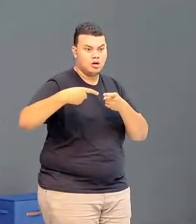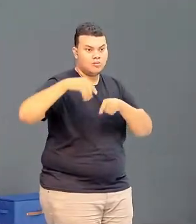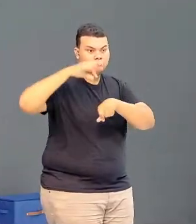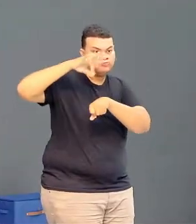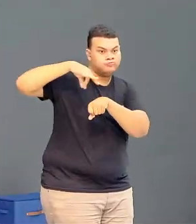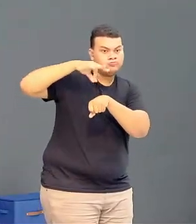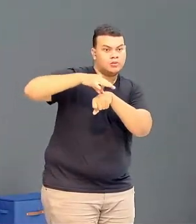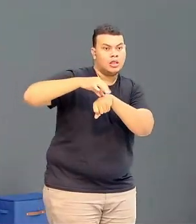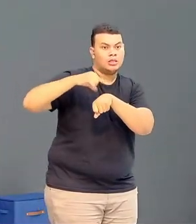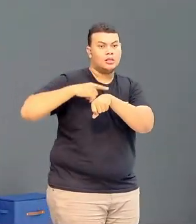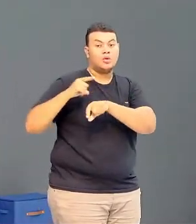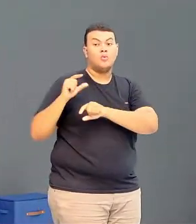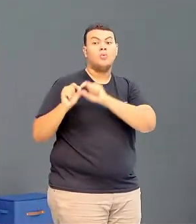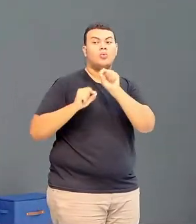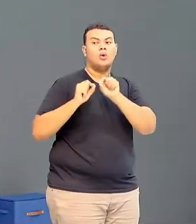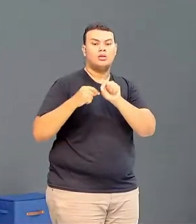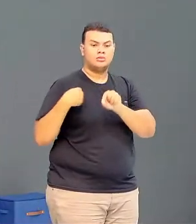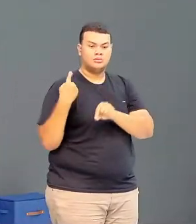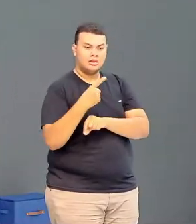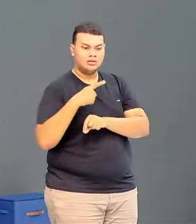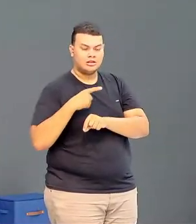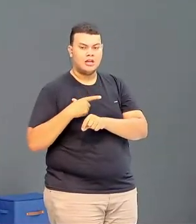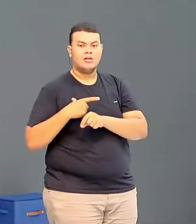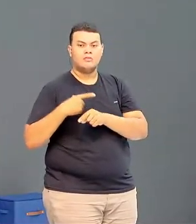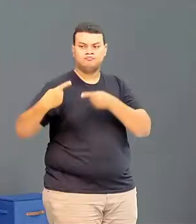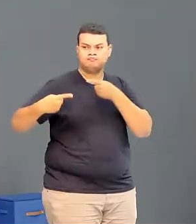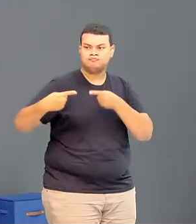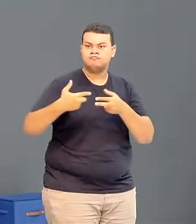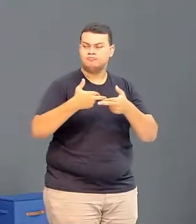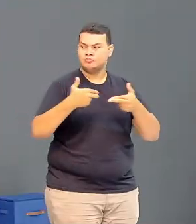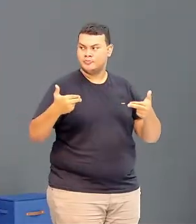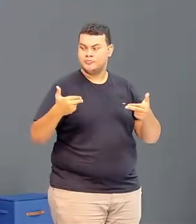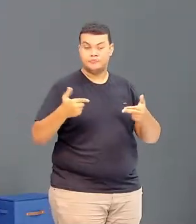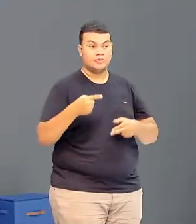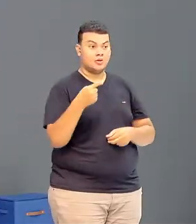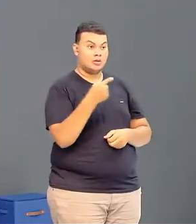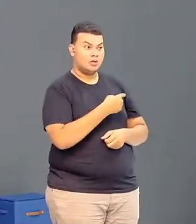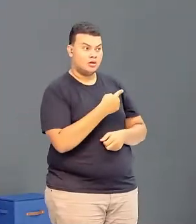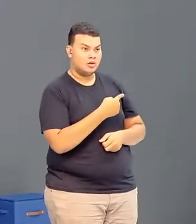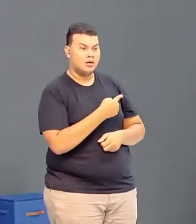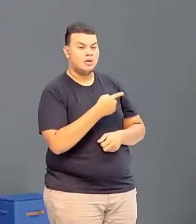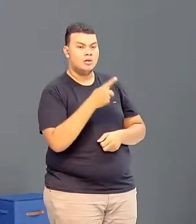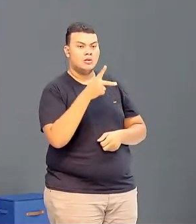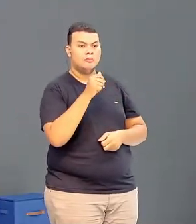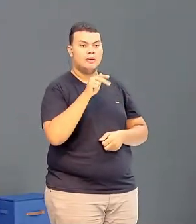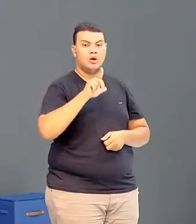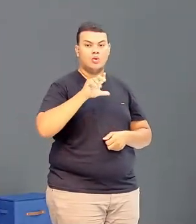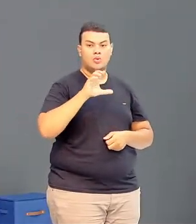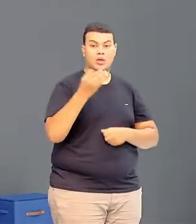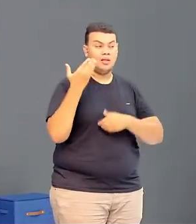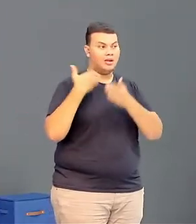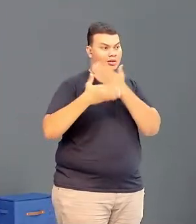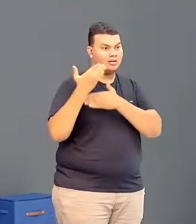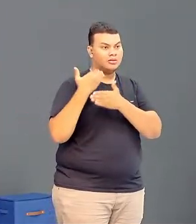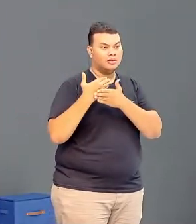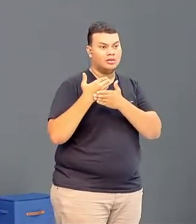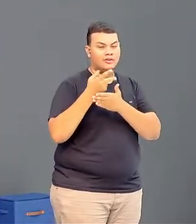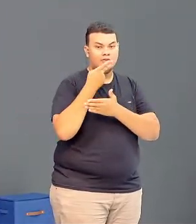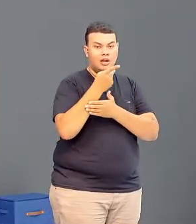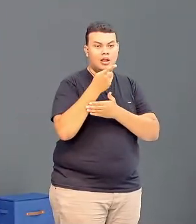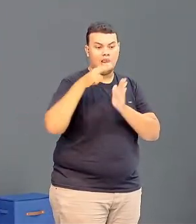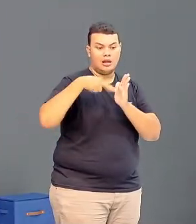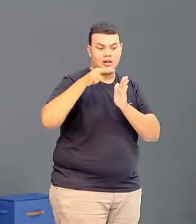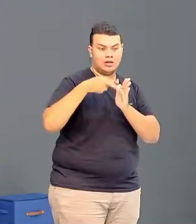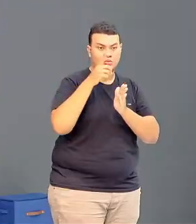comum, né? Nós estamos envoltos em batalha. O apóstolo Paulo, na carta aos Efésios, que foi a leitura que a gente fez